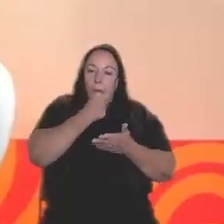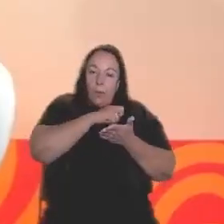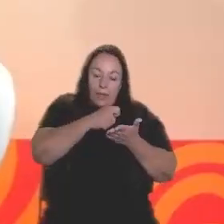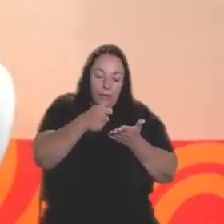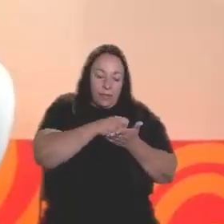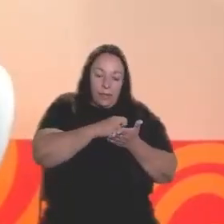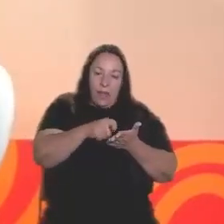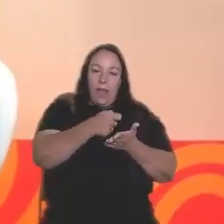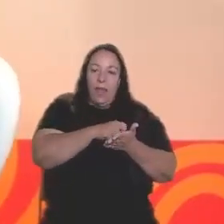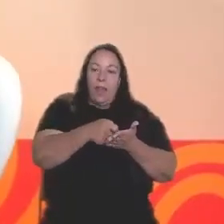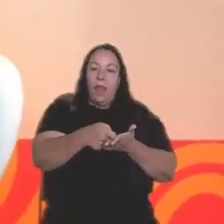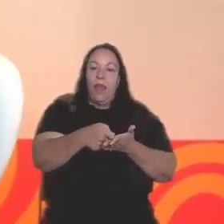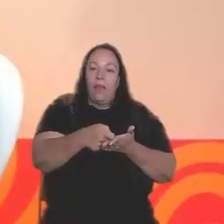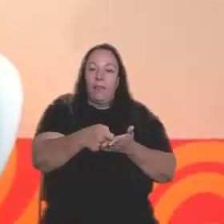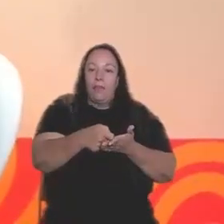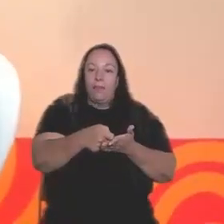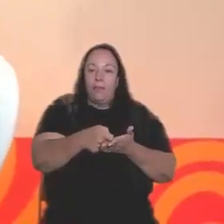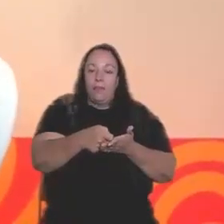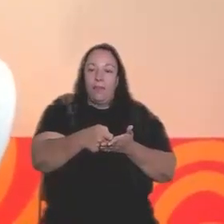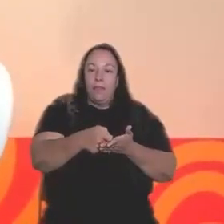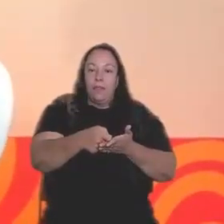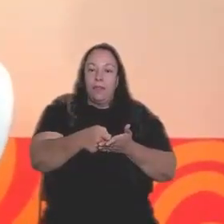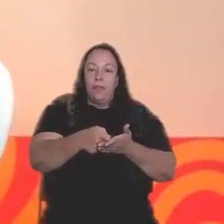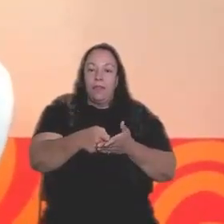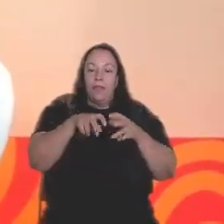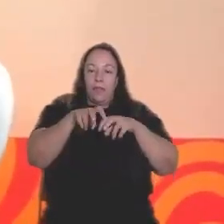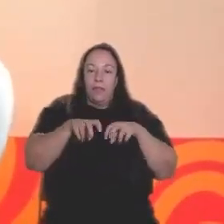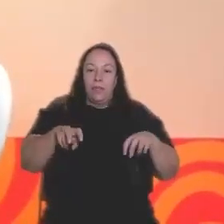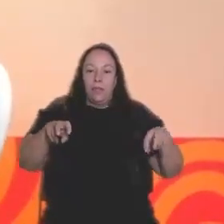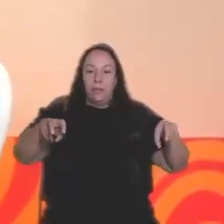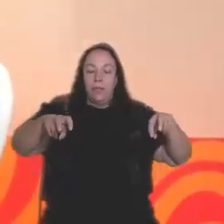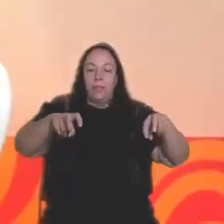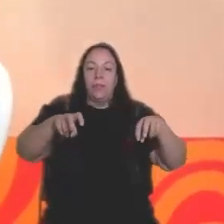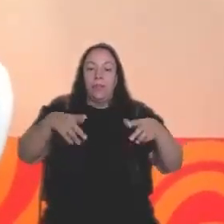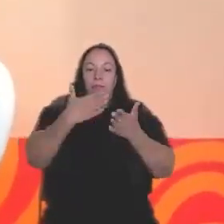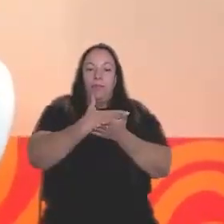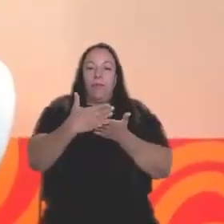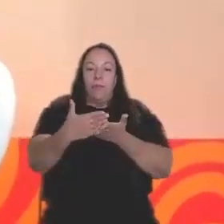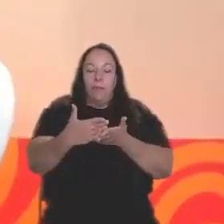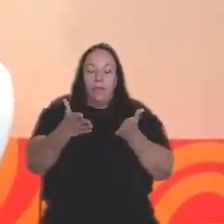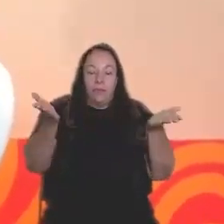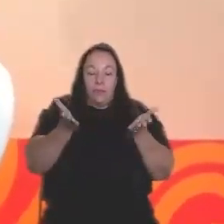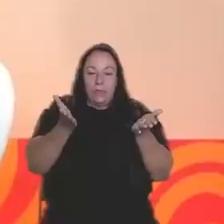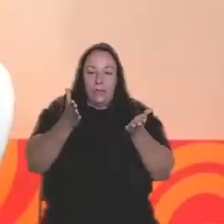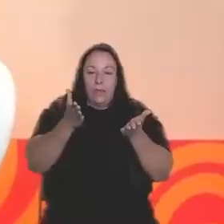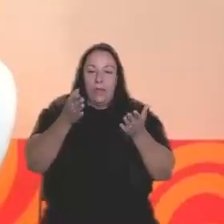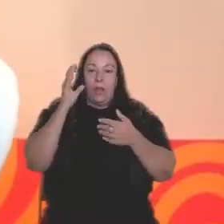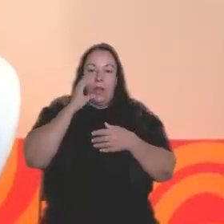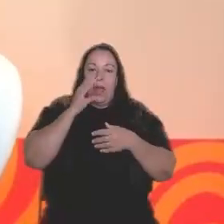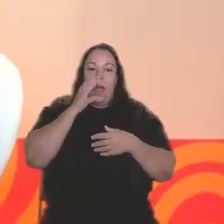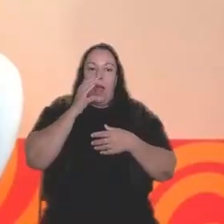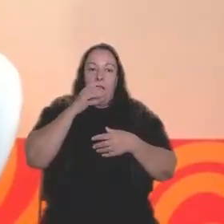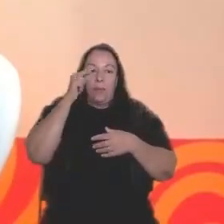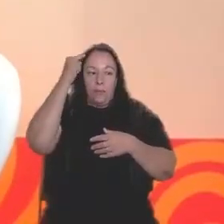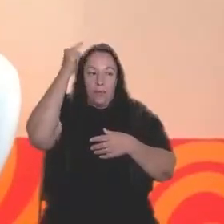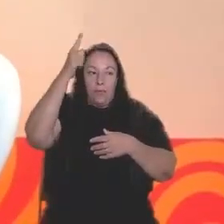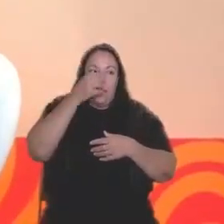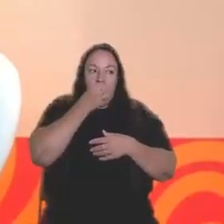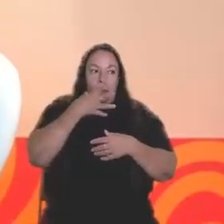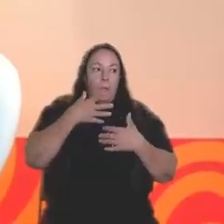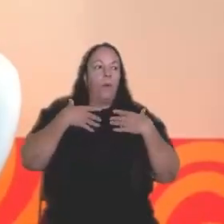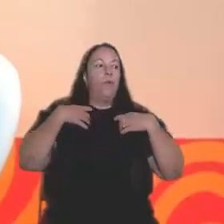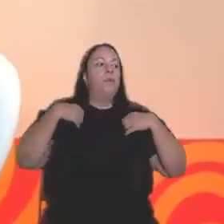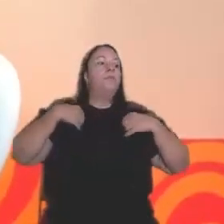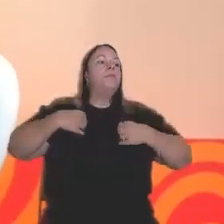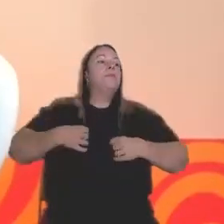escreve. E eu estava até na Câmara num dia de manhã, nosso expediente à tarde, eu peguei e falei, não, vou começar a escrever aqui agora, rápido, enquanto a ideia está um pouco fresca na